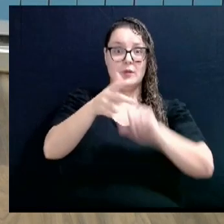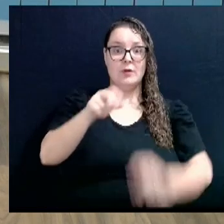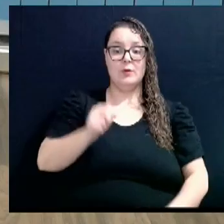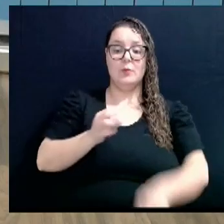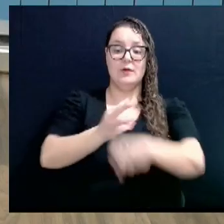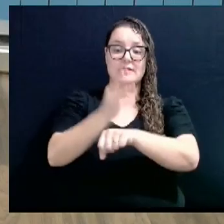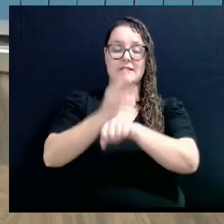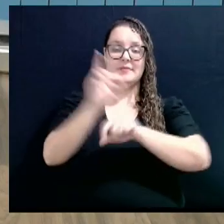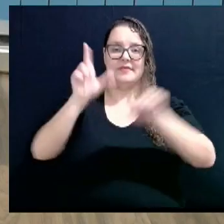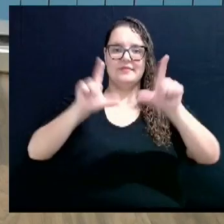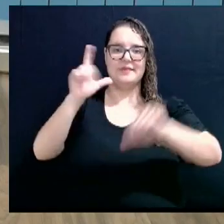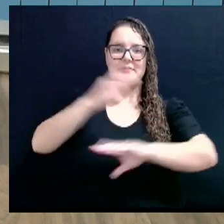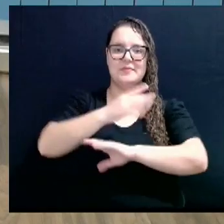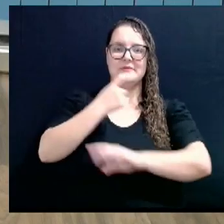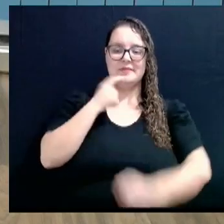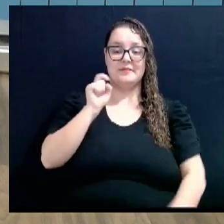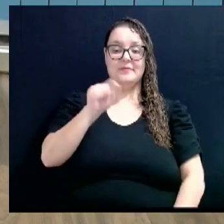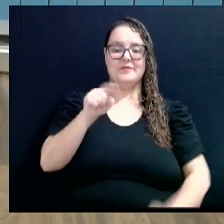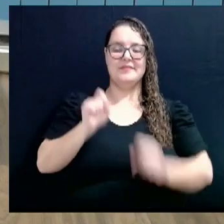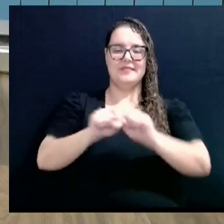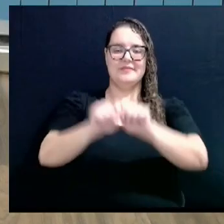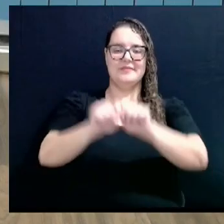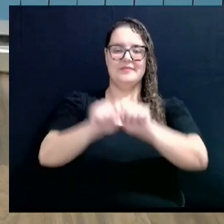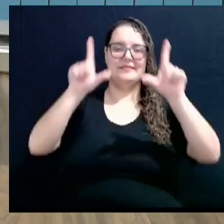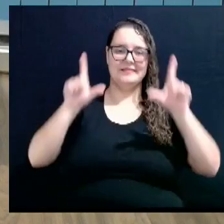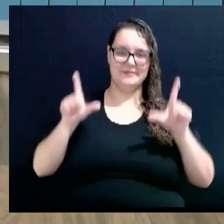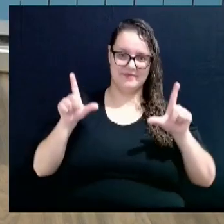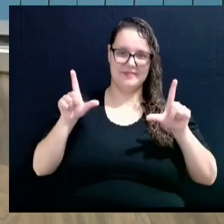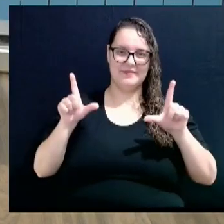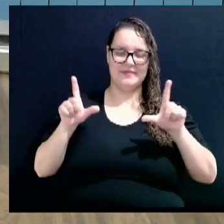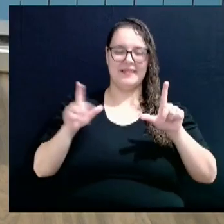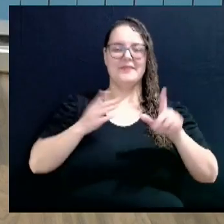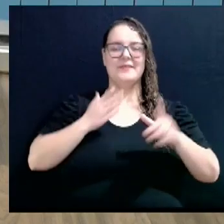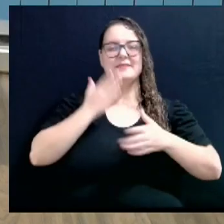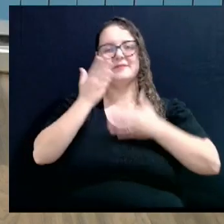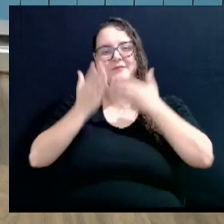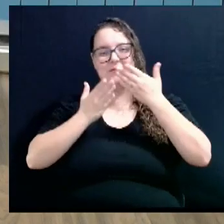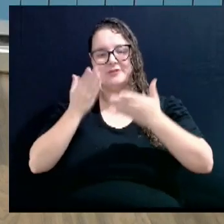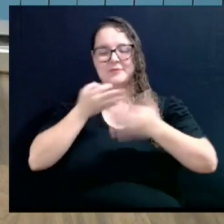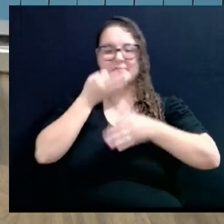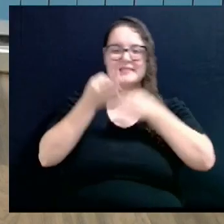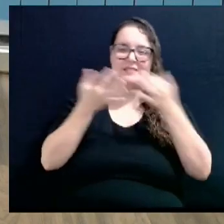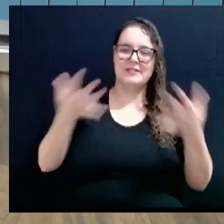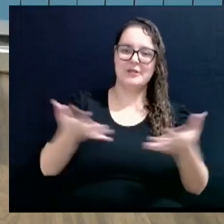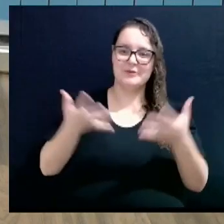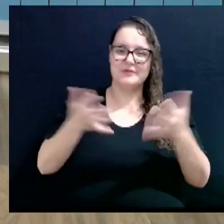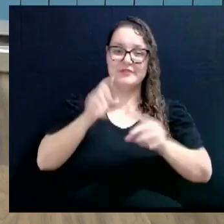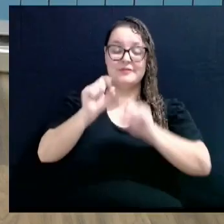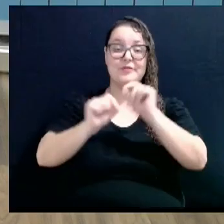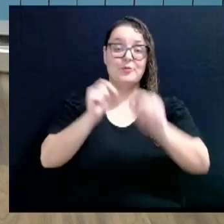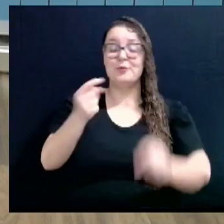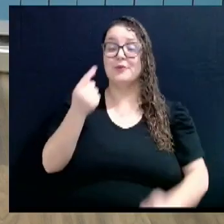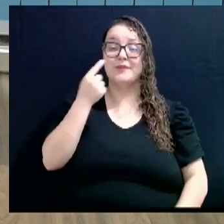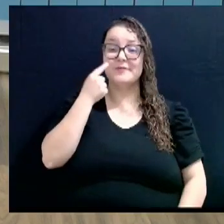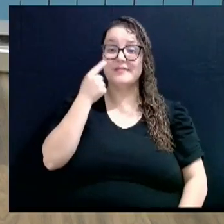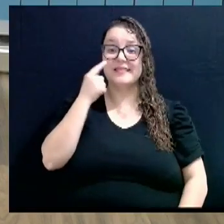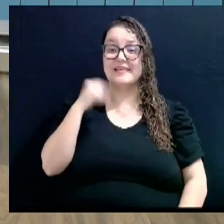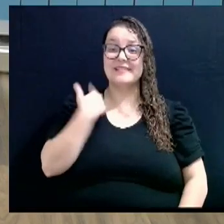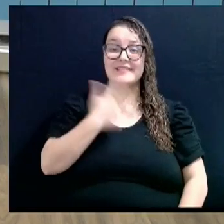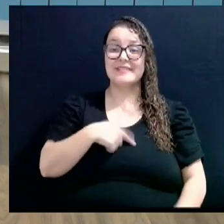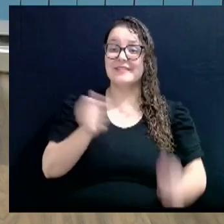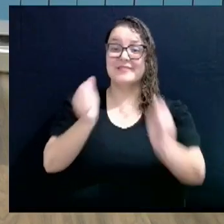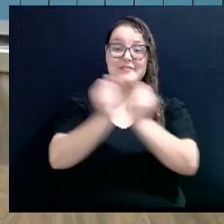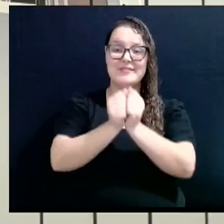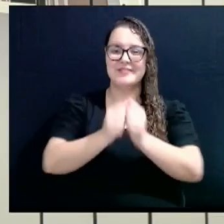WhatsApp da TV Câmara Campinas. Você aperta e pode mandar o seu elogio, uma crítica construtiva, o que você quer assistir aqui no